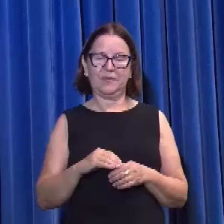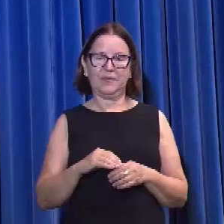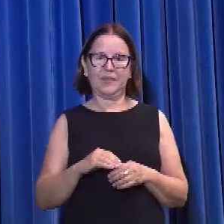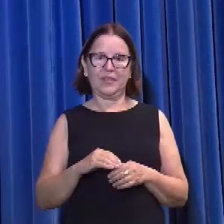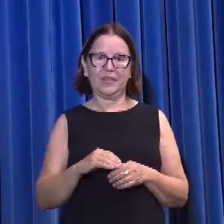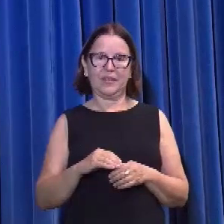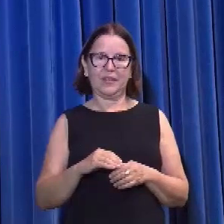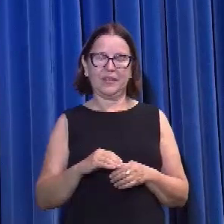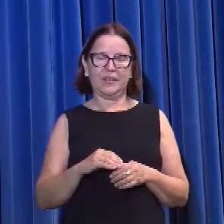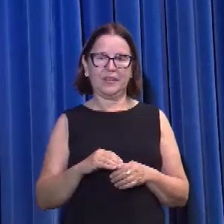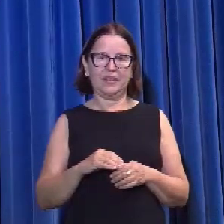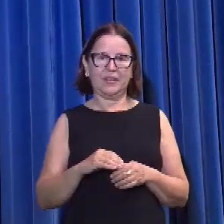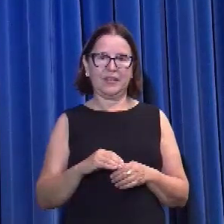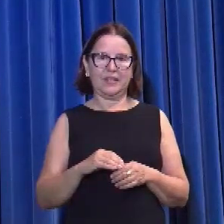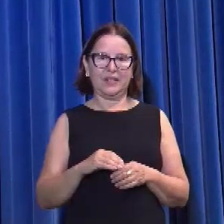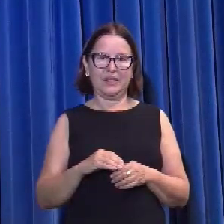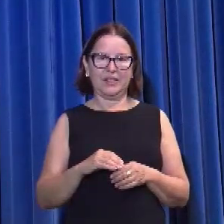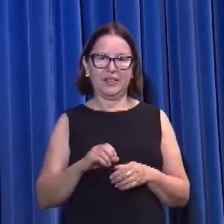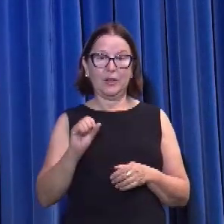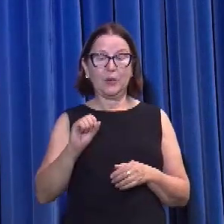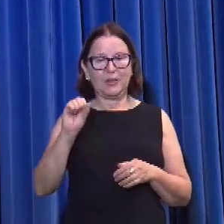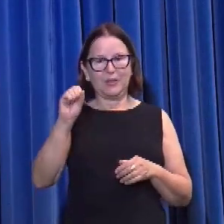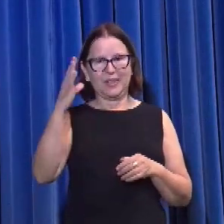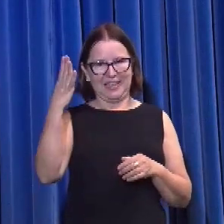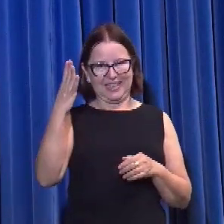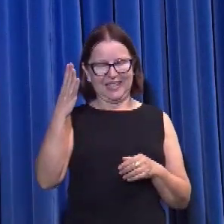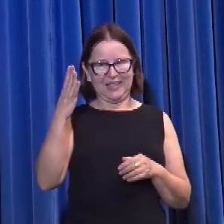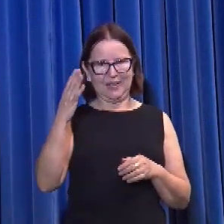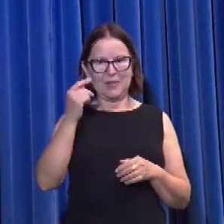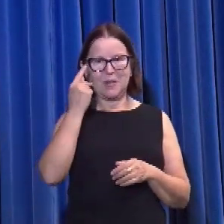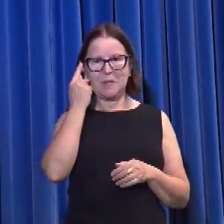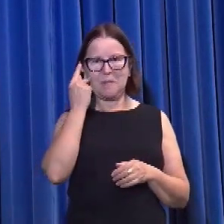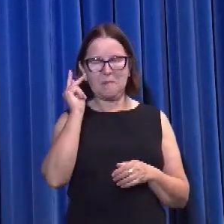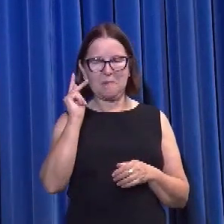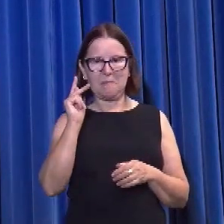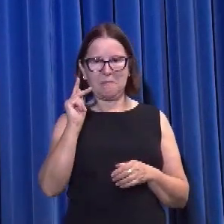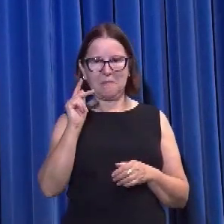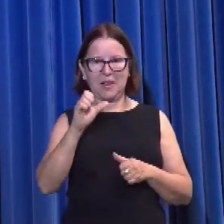de mexer com a nossa justiça própria.